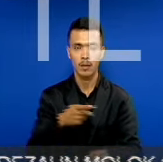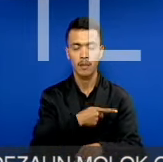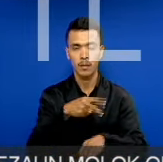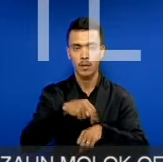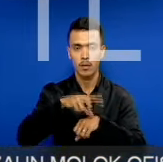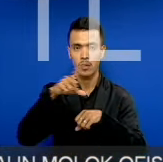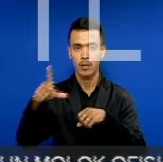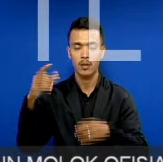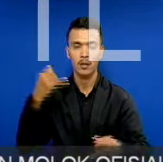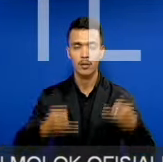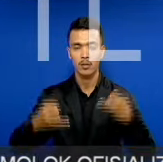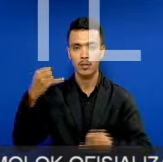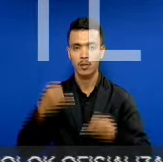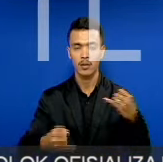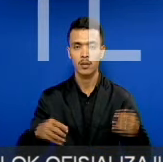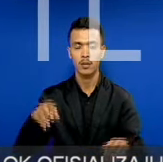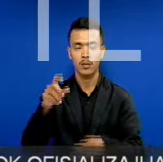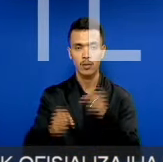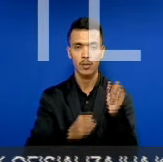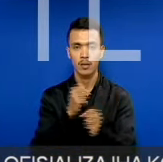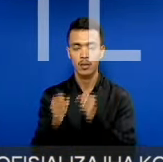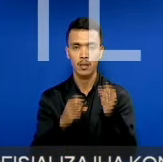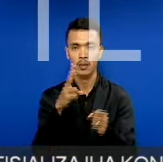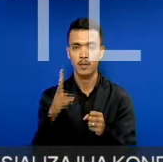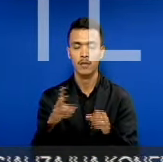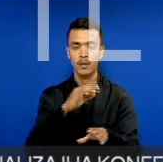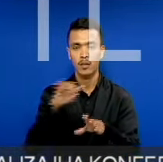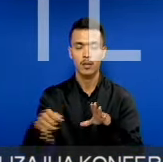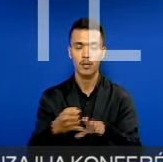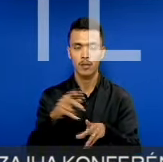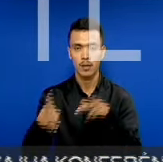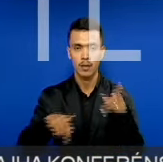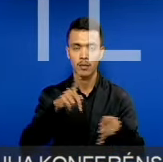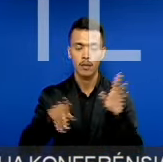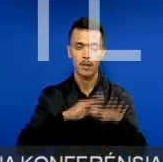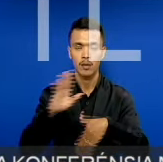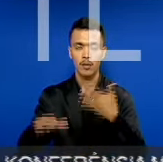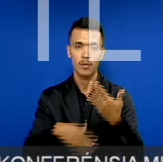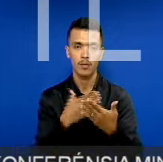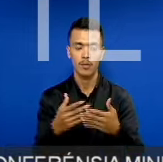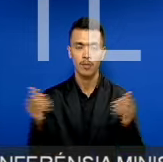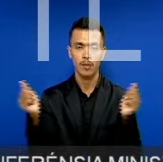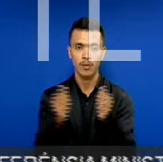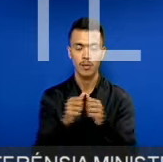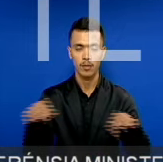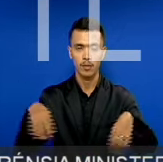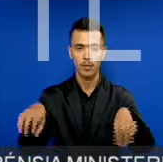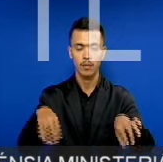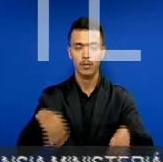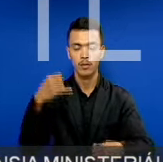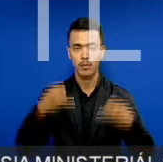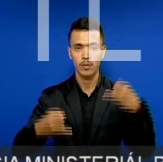nacional, setor justiça, sociedade civil, inclui entidade relevante sira saluk, nebe ligação ao serviço